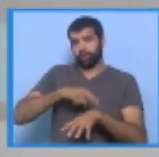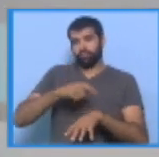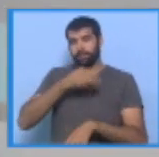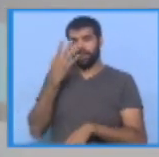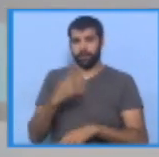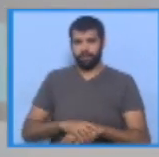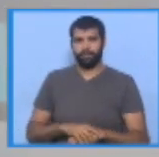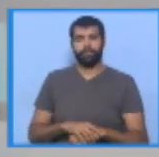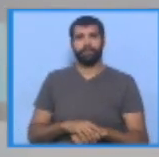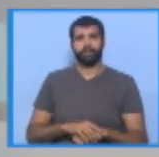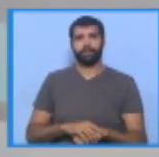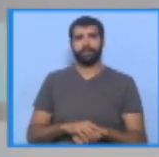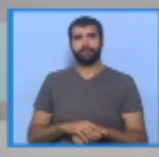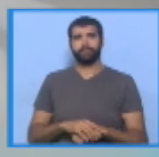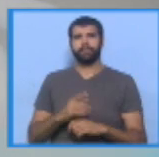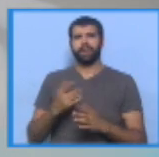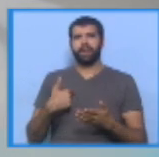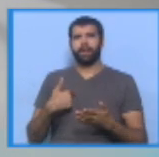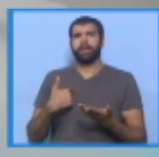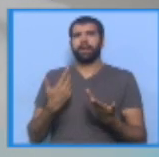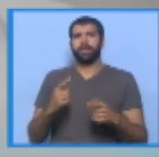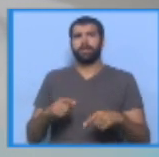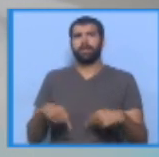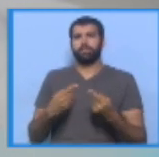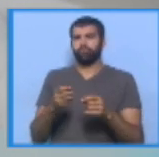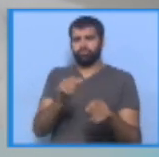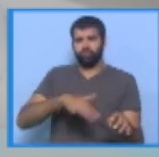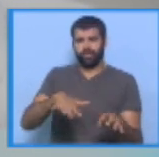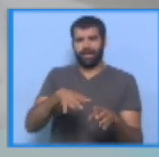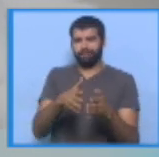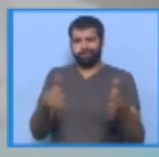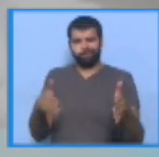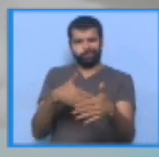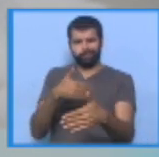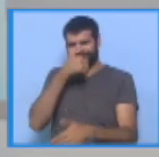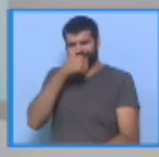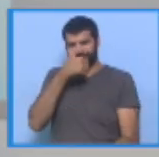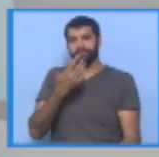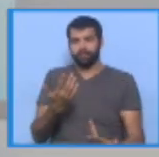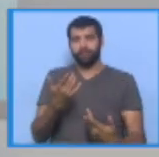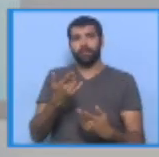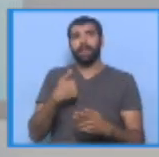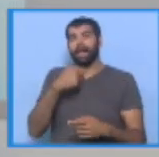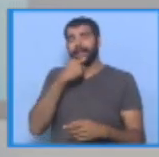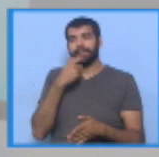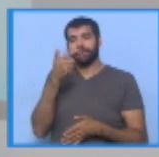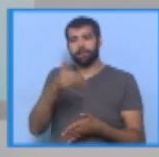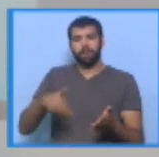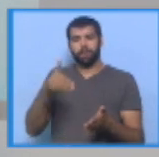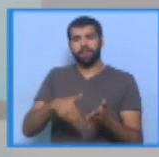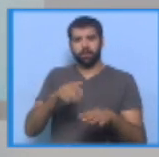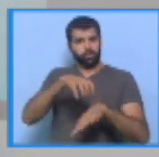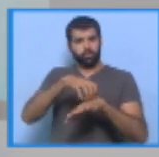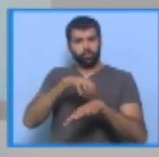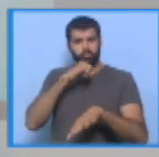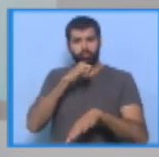manhã e não há espaço no interior. E não há espaço. Aliás, se me permitem, e quem frequenta o santuário pode